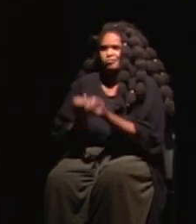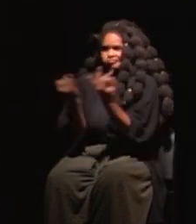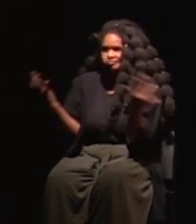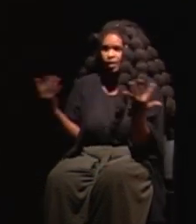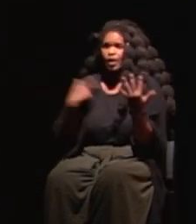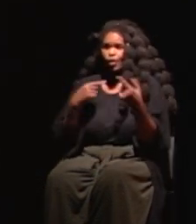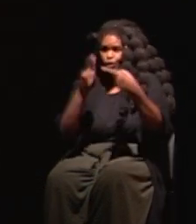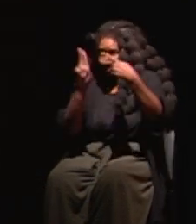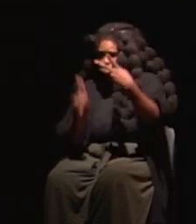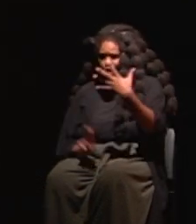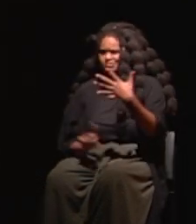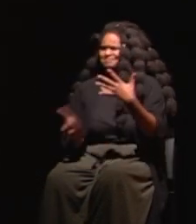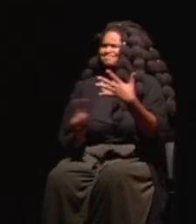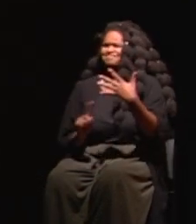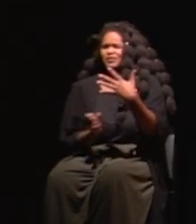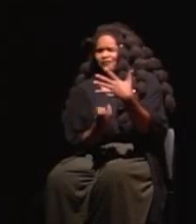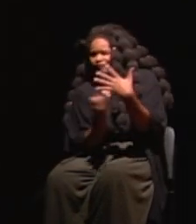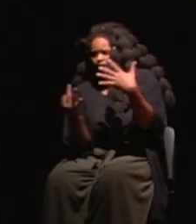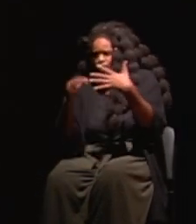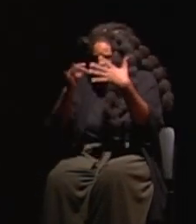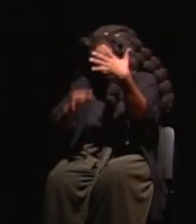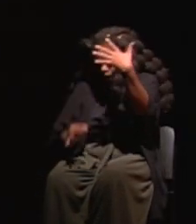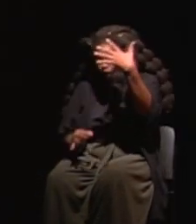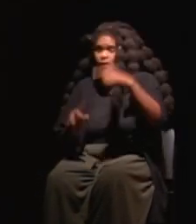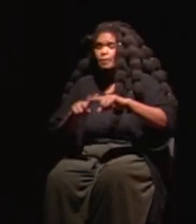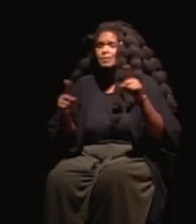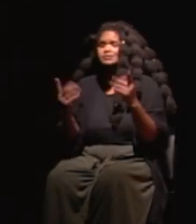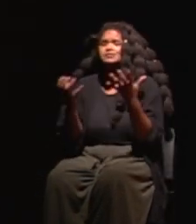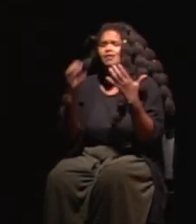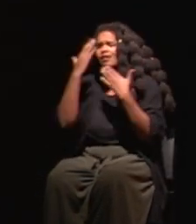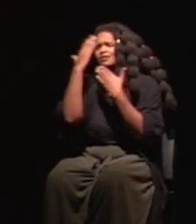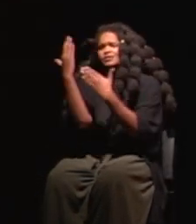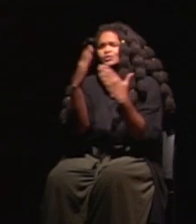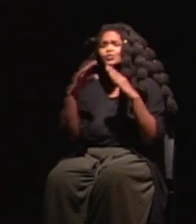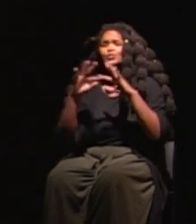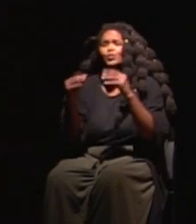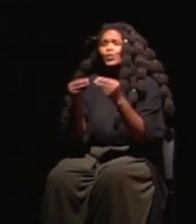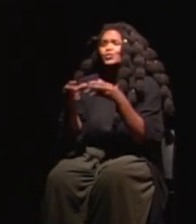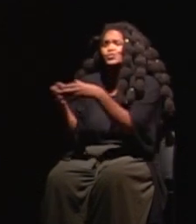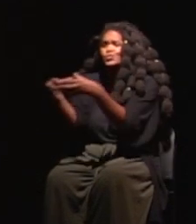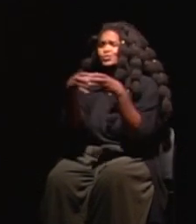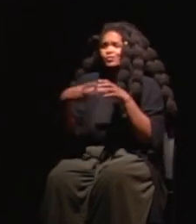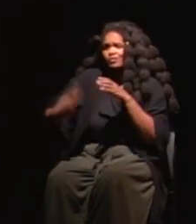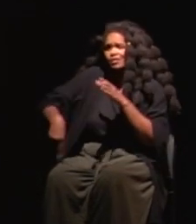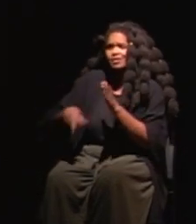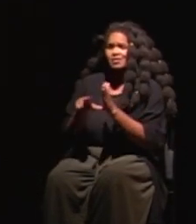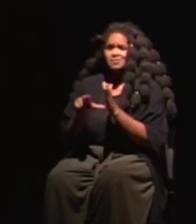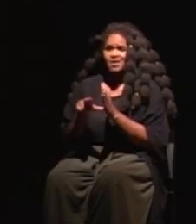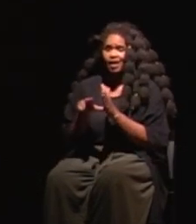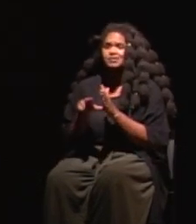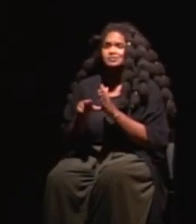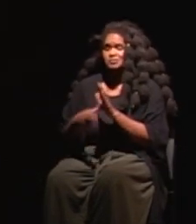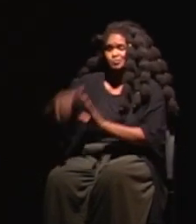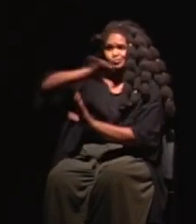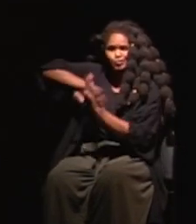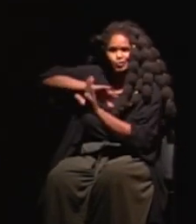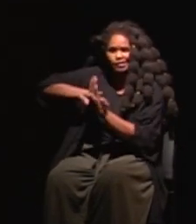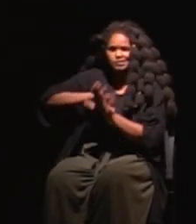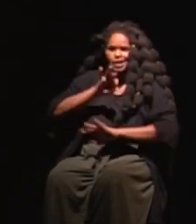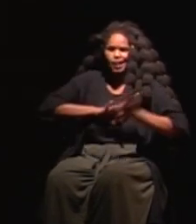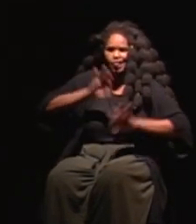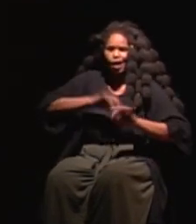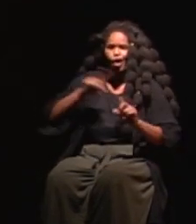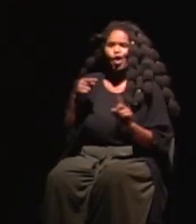citar os nomes aqui, porque são muitos, mas a gente gostaria de agradecer a todas as equipes do IMS que trabalham nos bastidores para